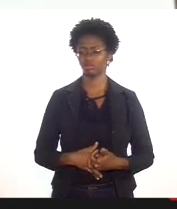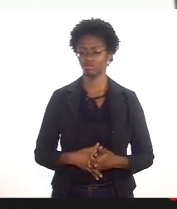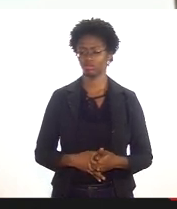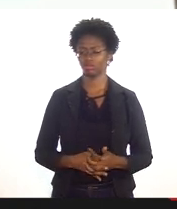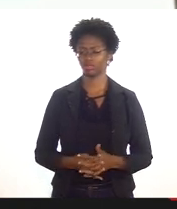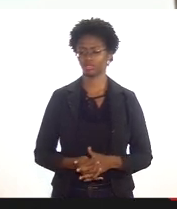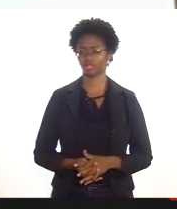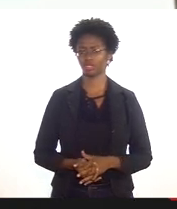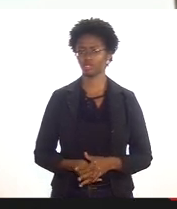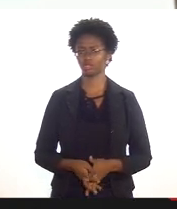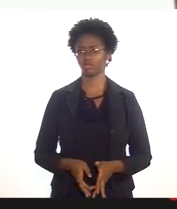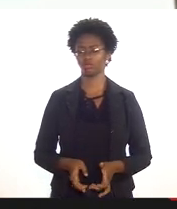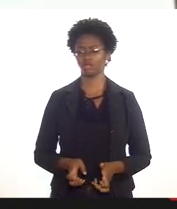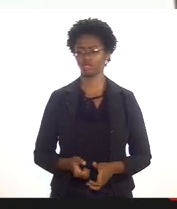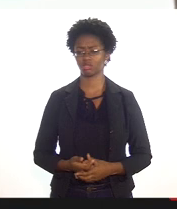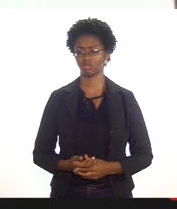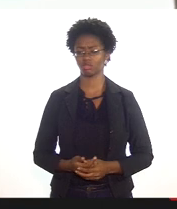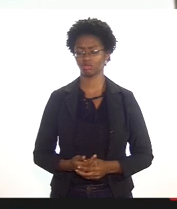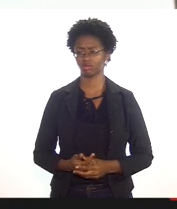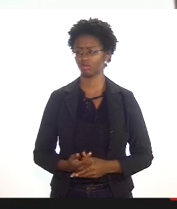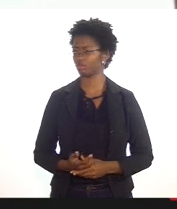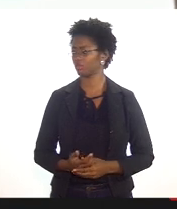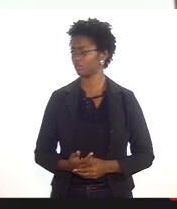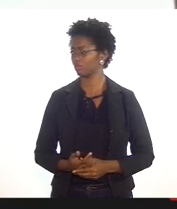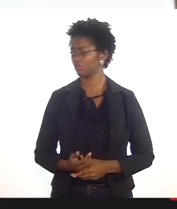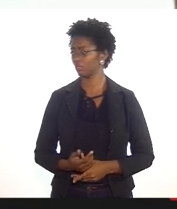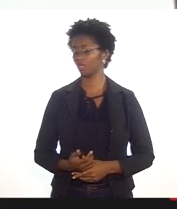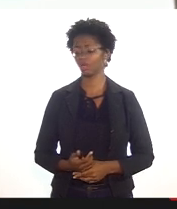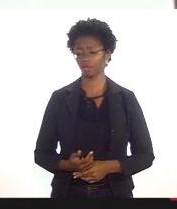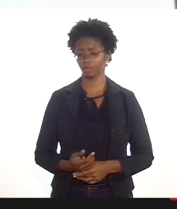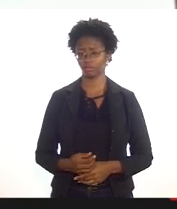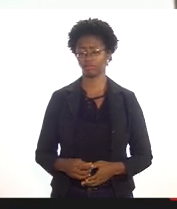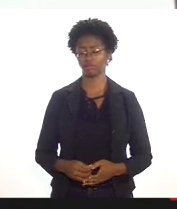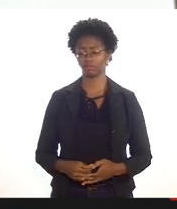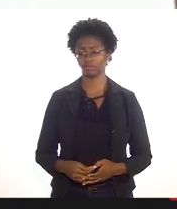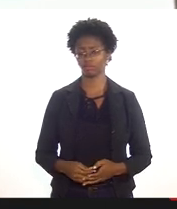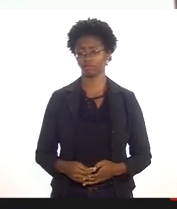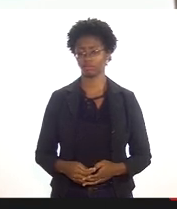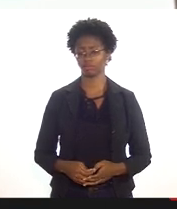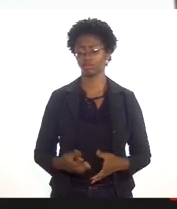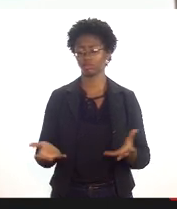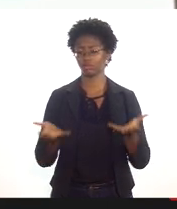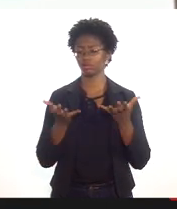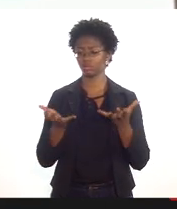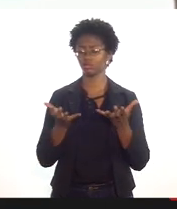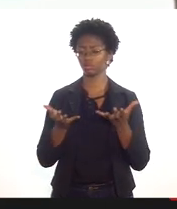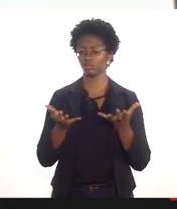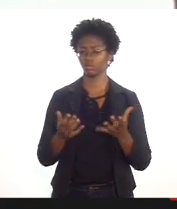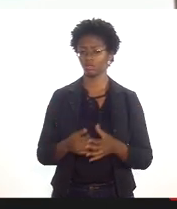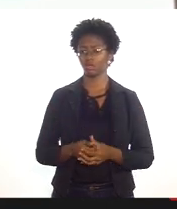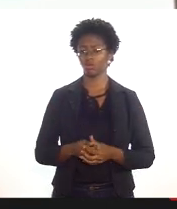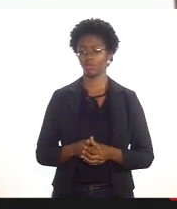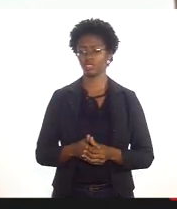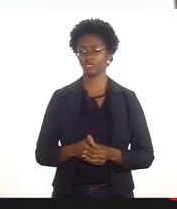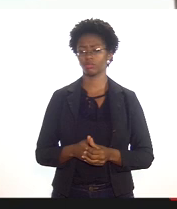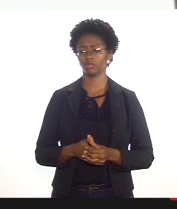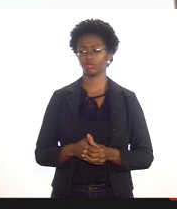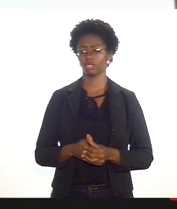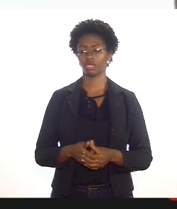dito isso, eu queria dar por